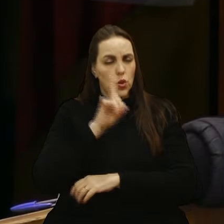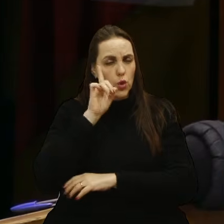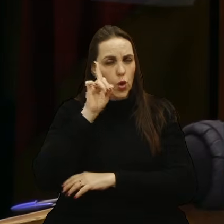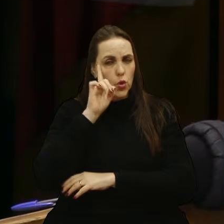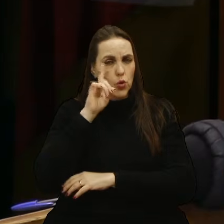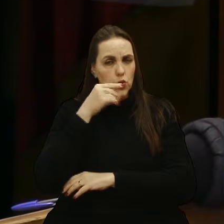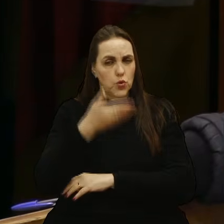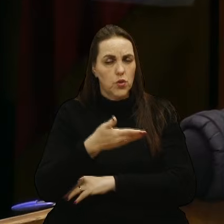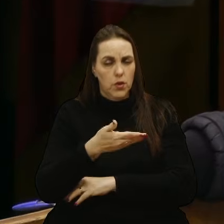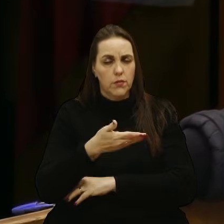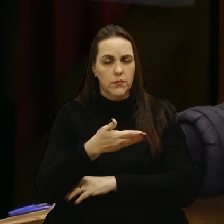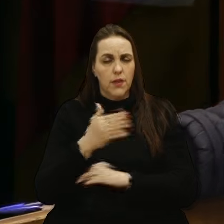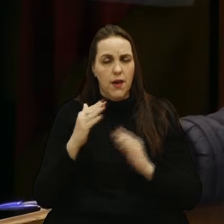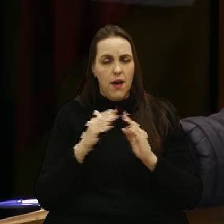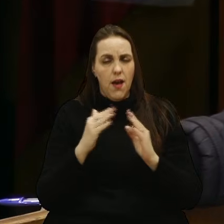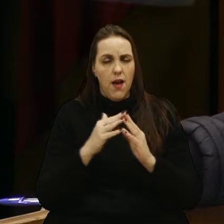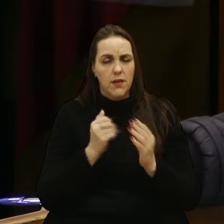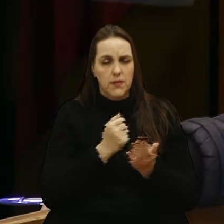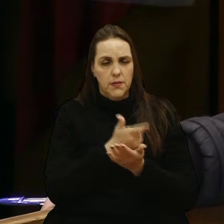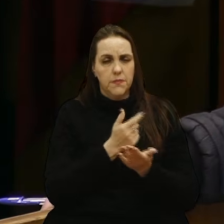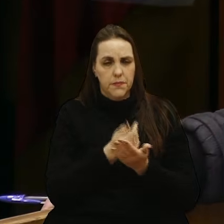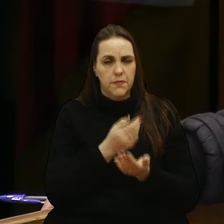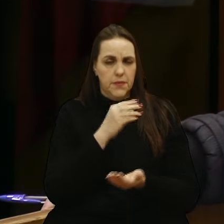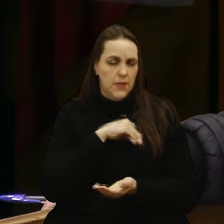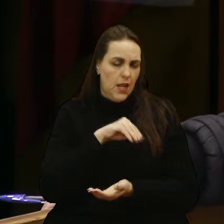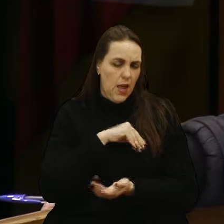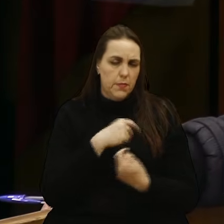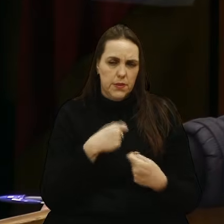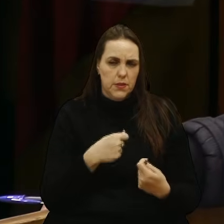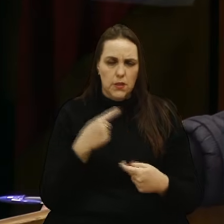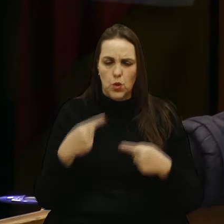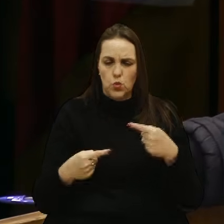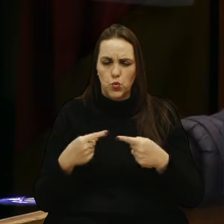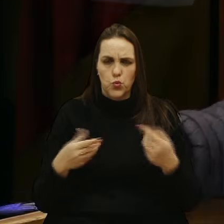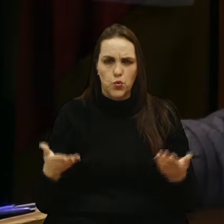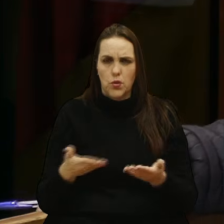em casa, e que jamais foi discutido aqui até o momento que isso seria privatizado.